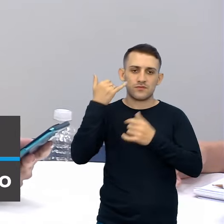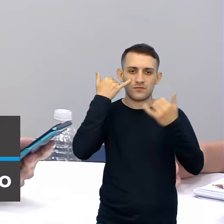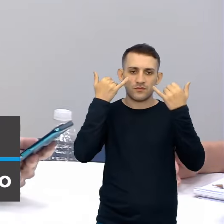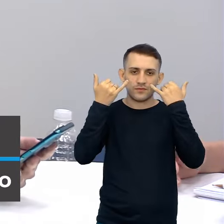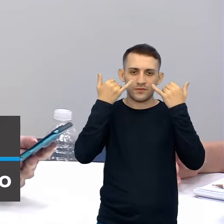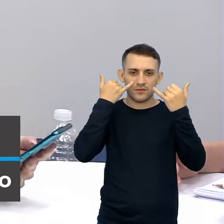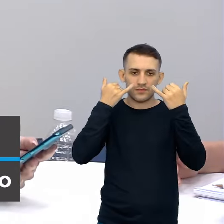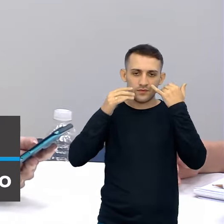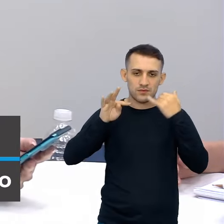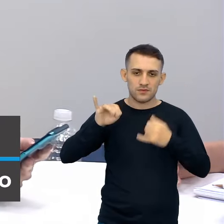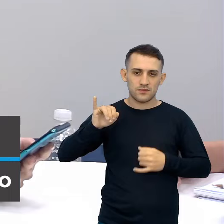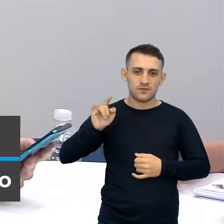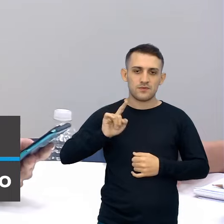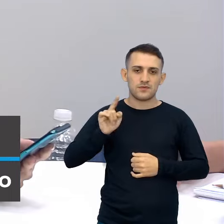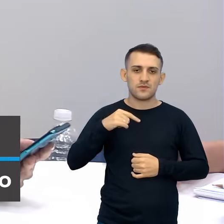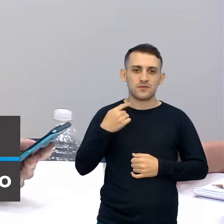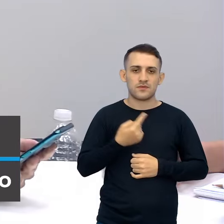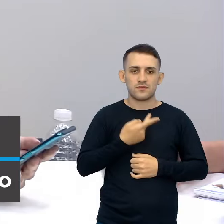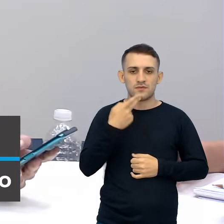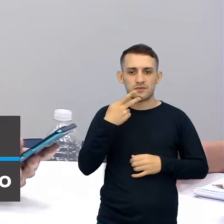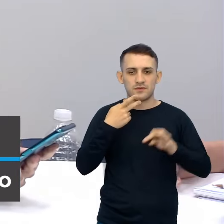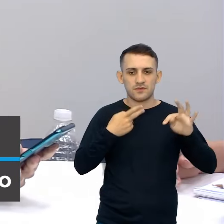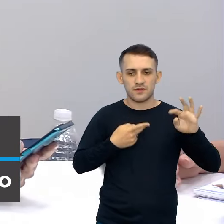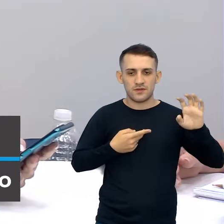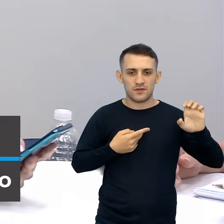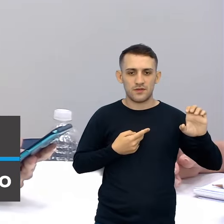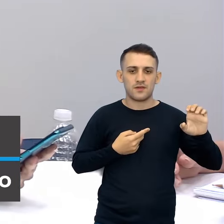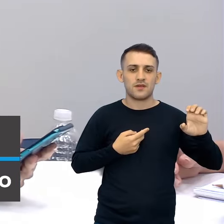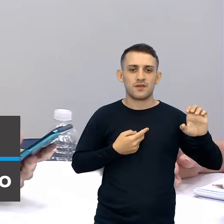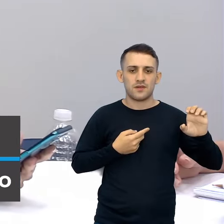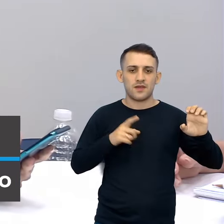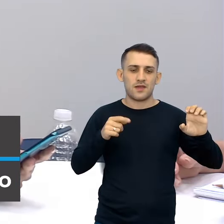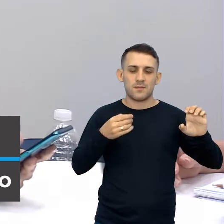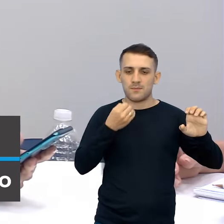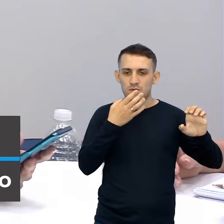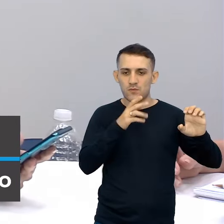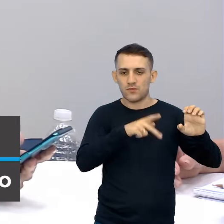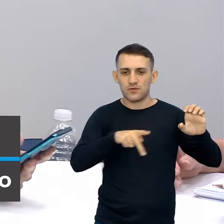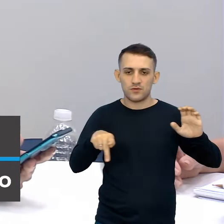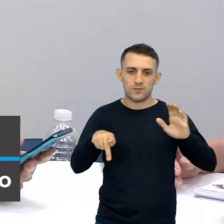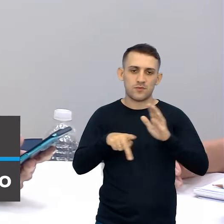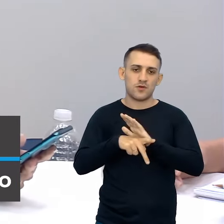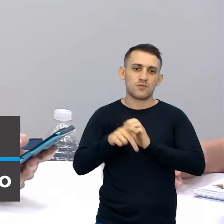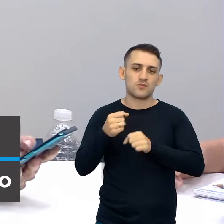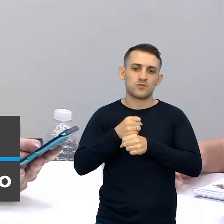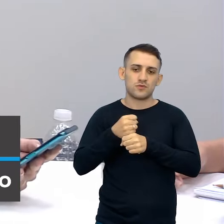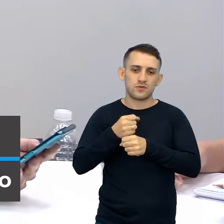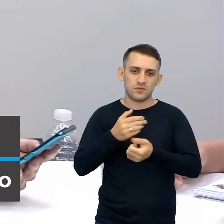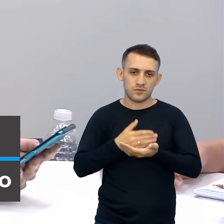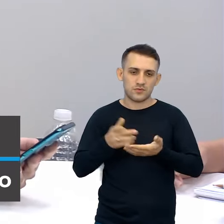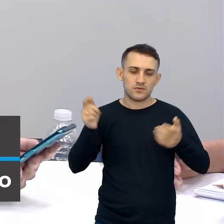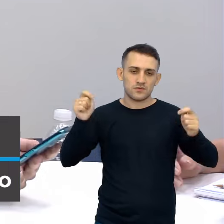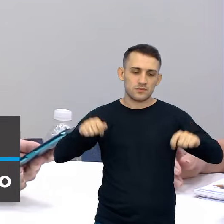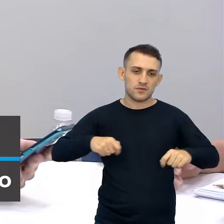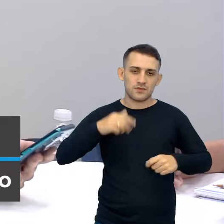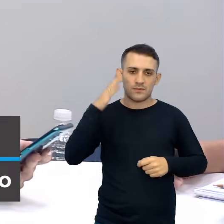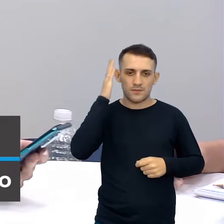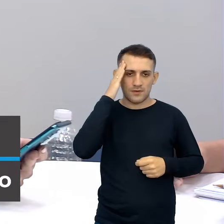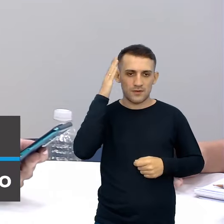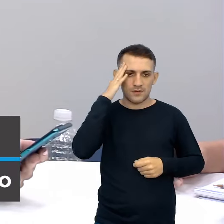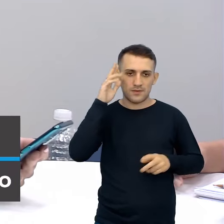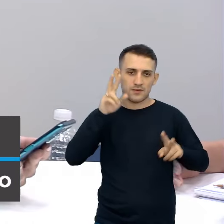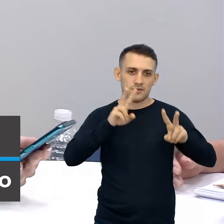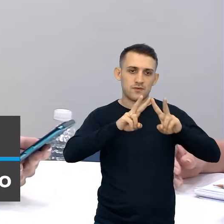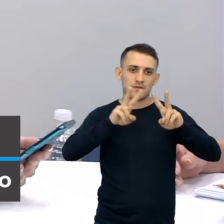informação, TI, nós estamos falando de TE. E ninguém melhor do que os professores dos anos iniciais para saber a